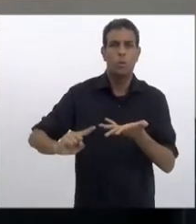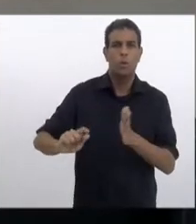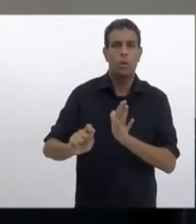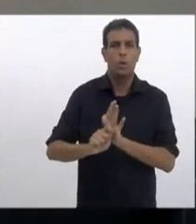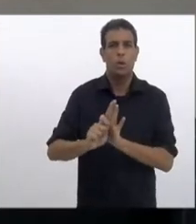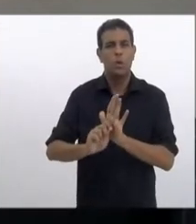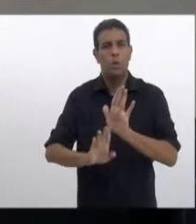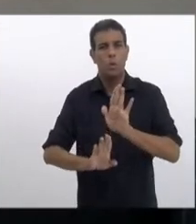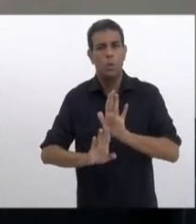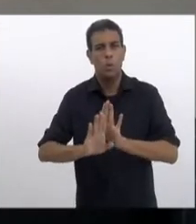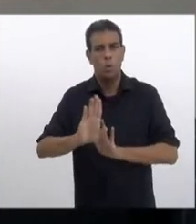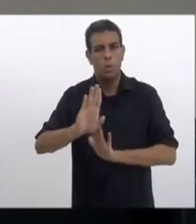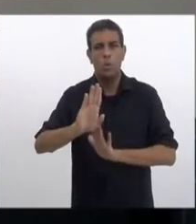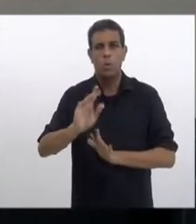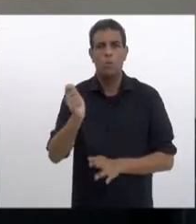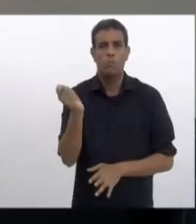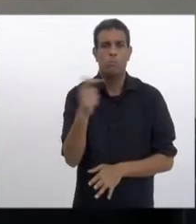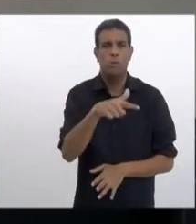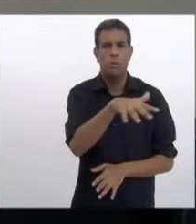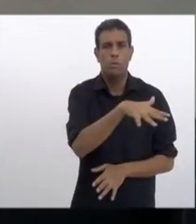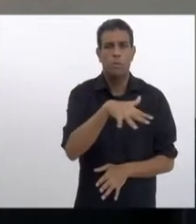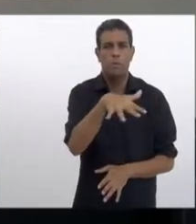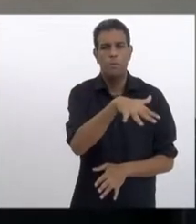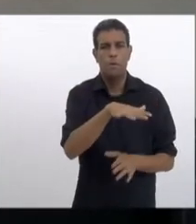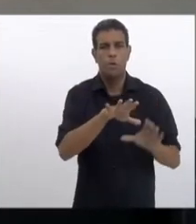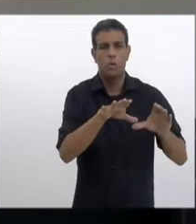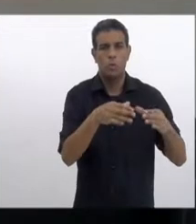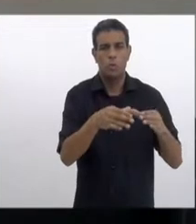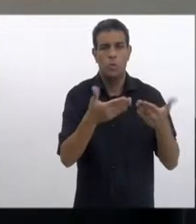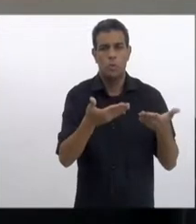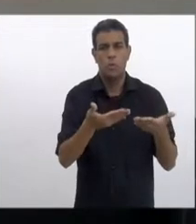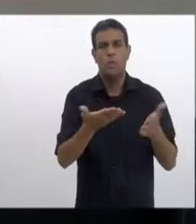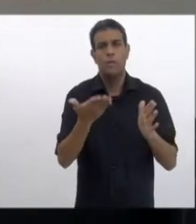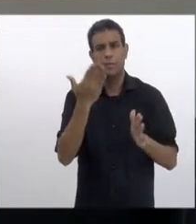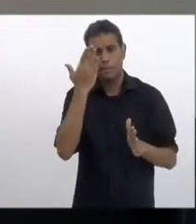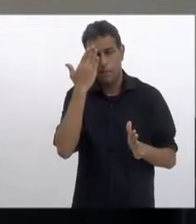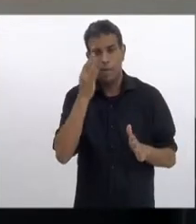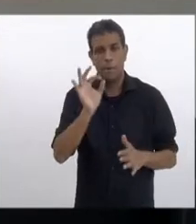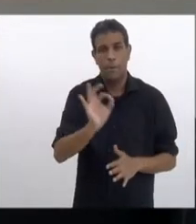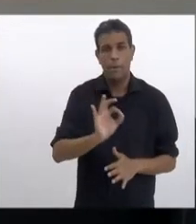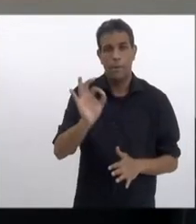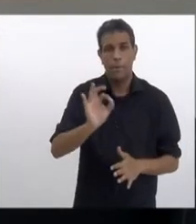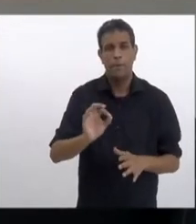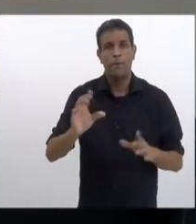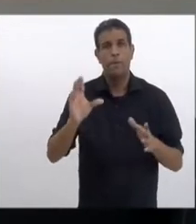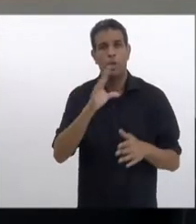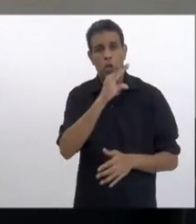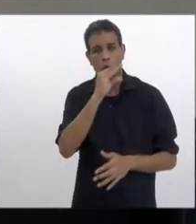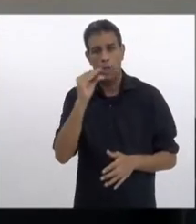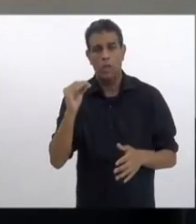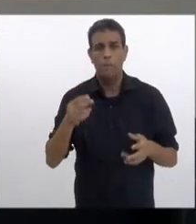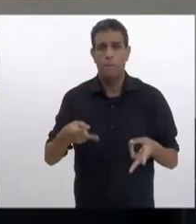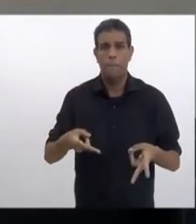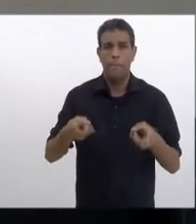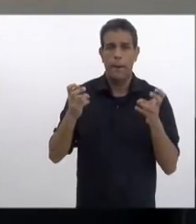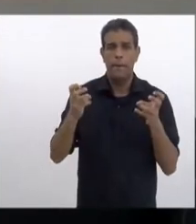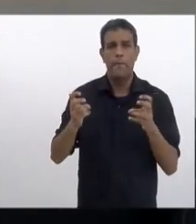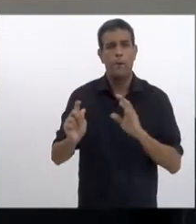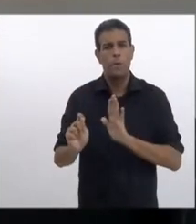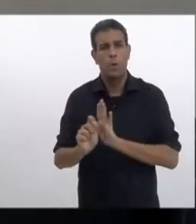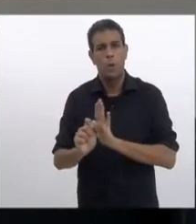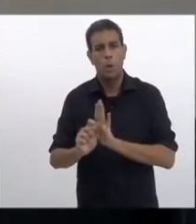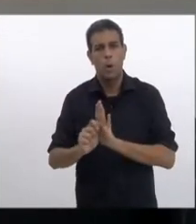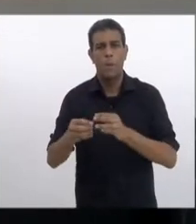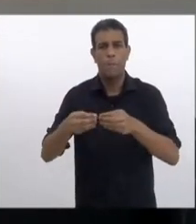até 4 vezes em algumas partes do mundo, apesar da porcentagem de adolescentes que perceberam a droga com